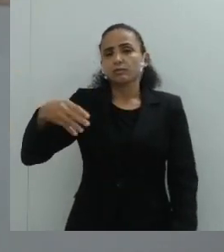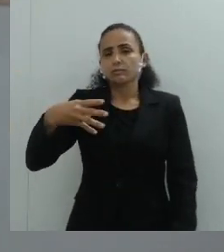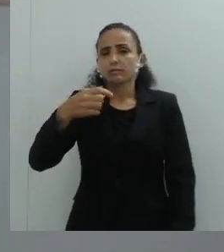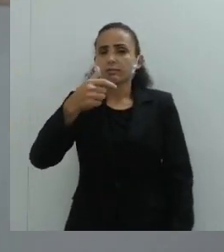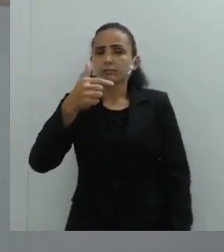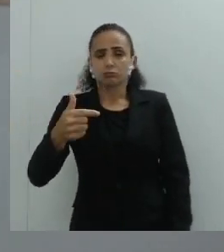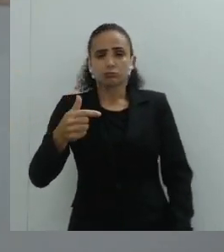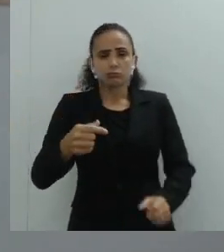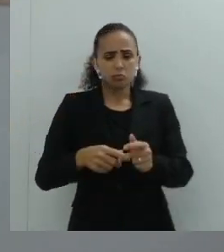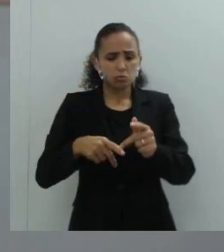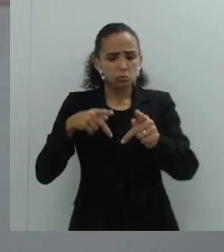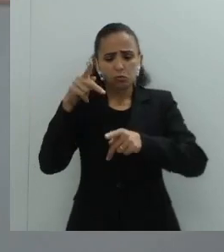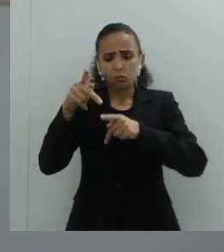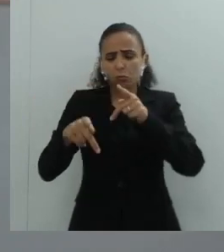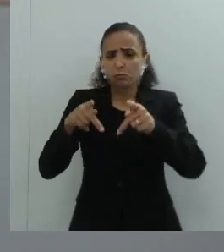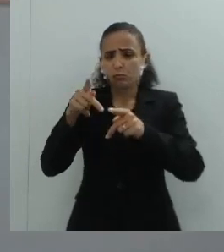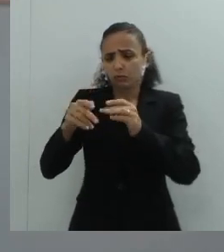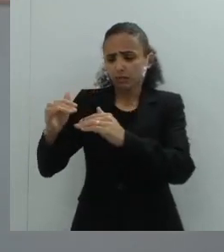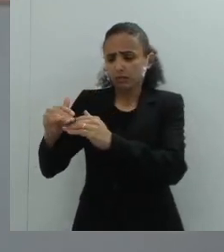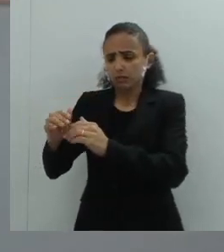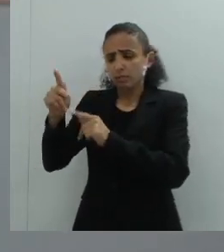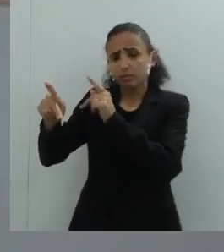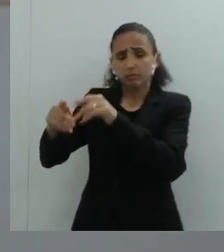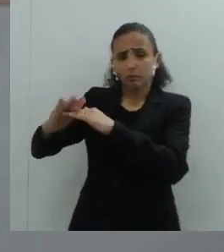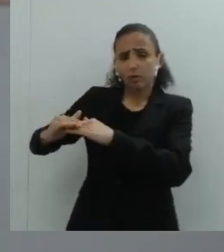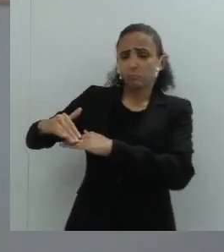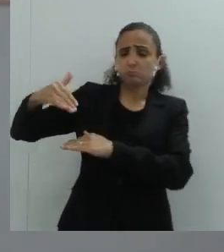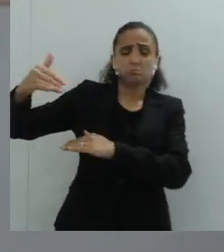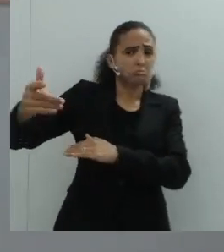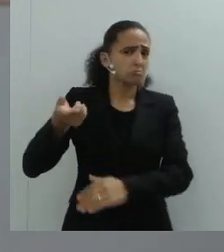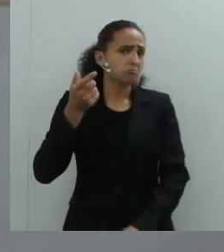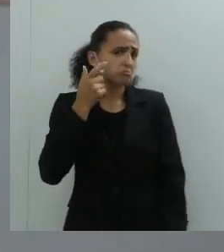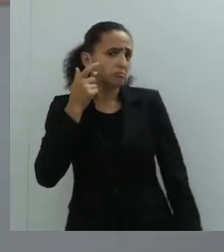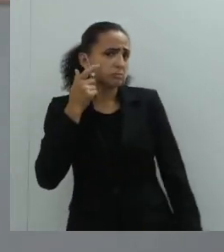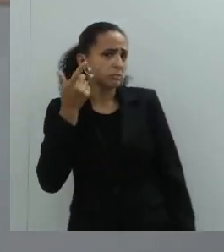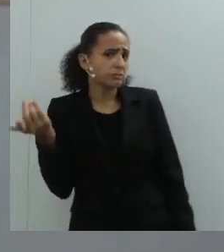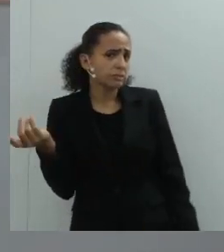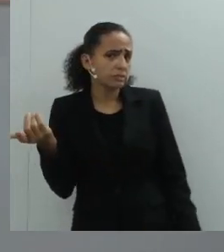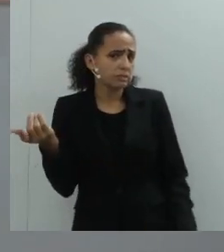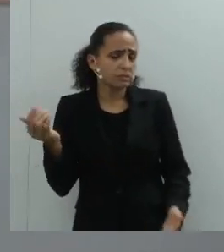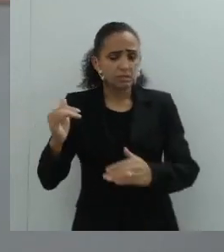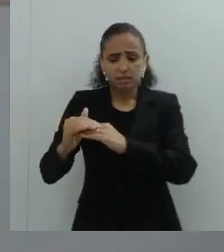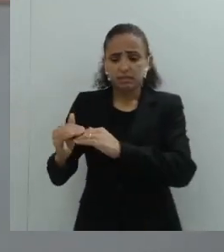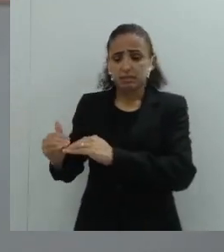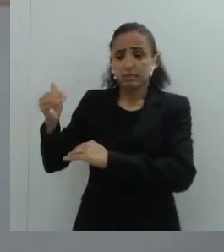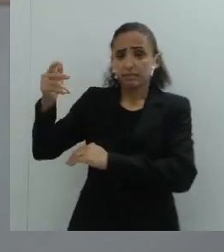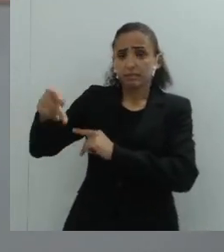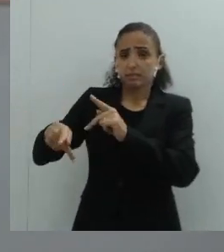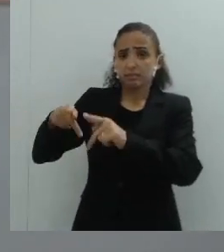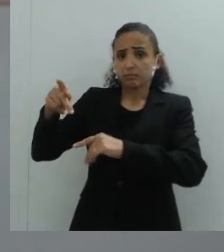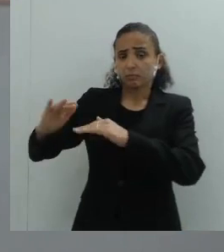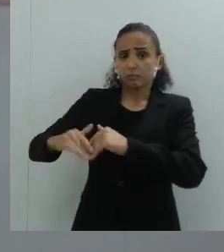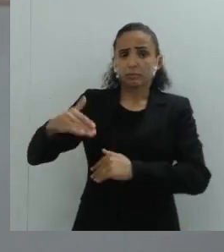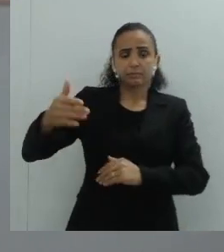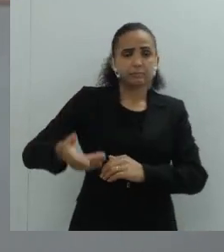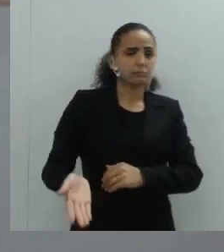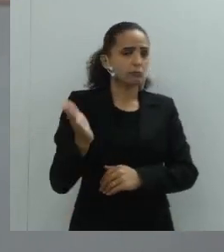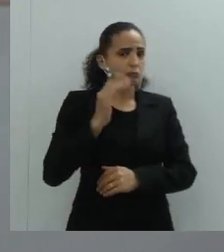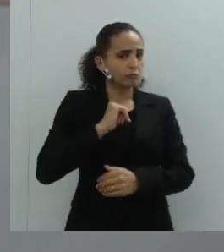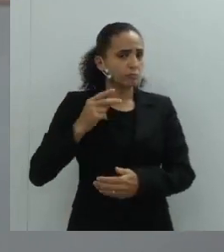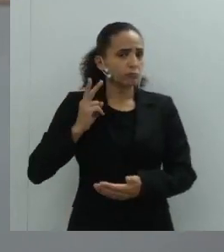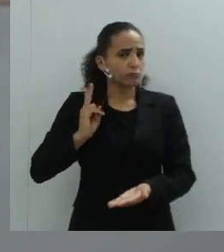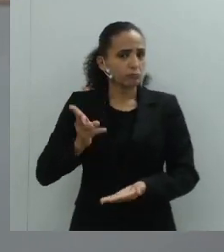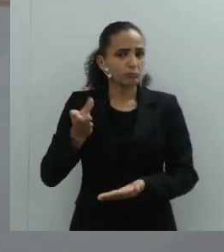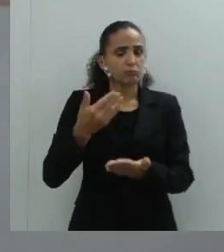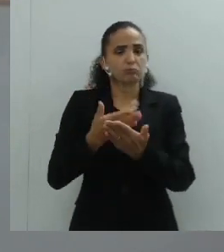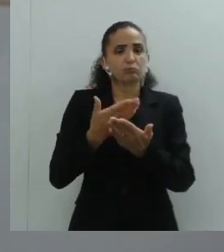povo totalmente à frente, inclusive se brincar, dos próprios espanhóis, tá certo? Vem comigo para a